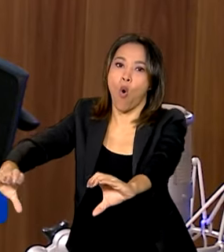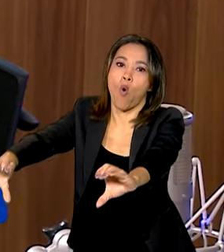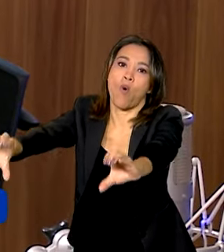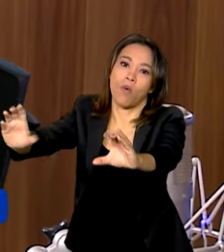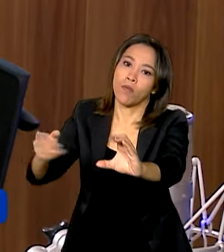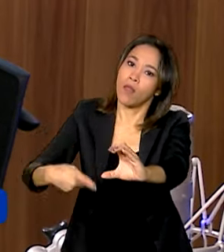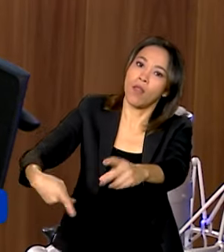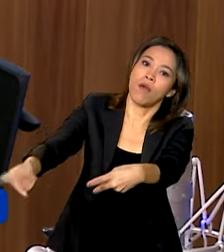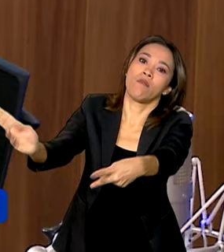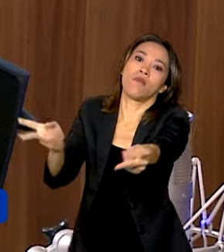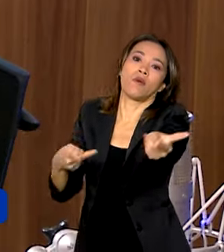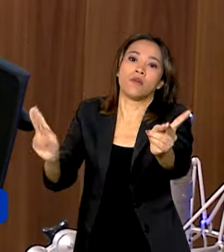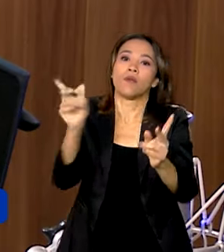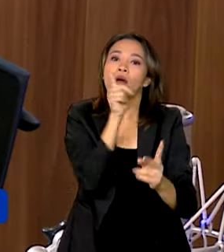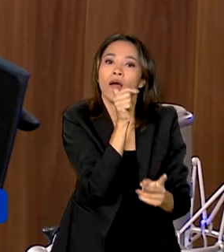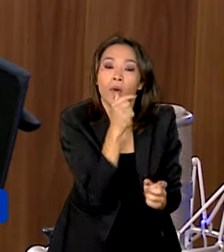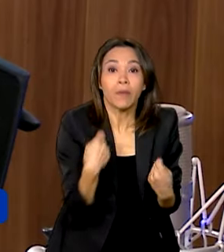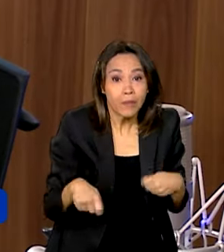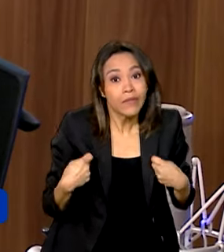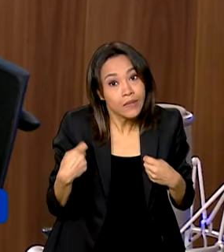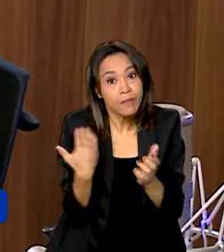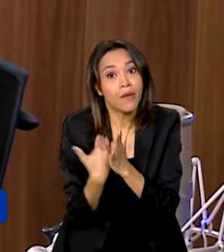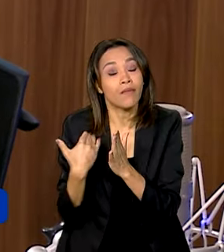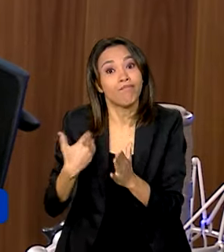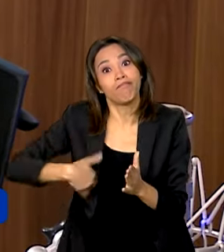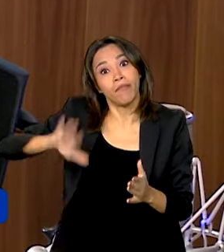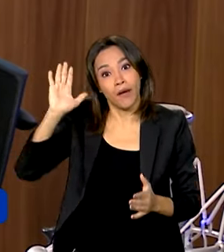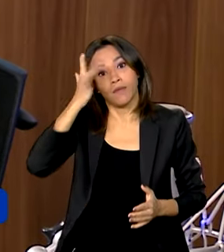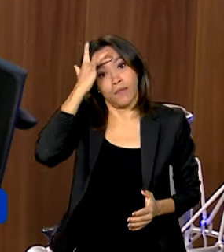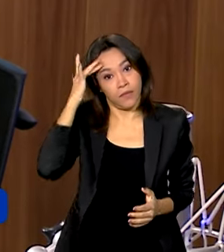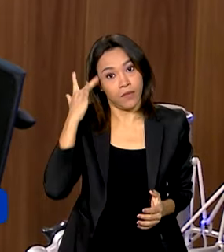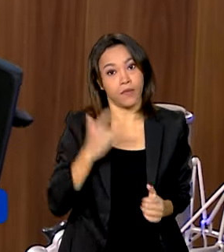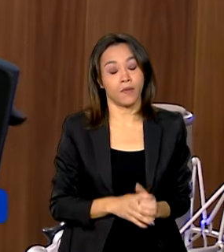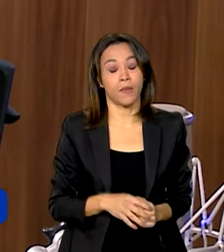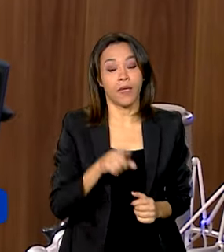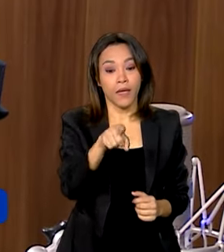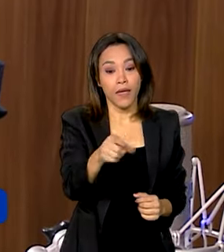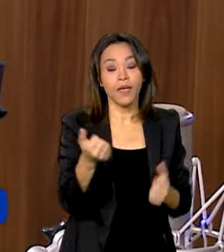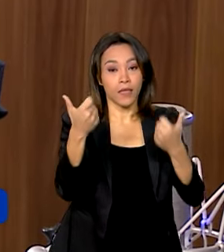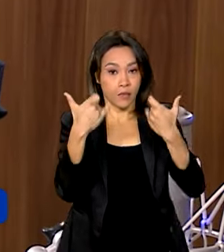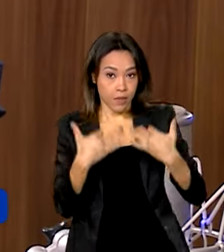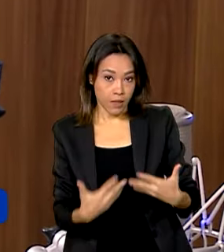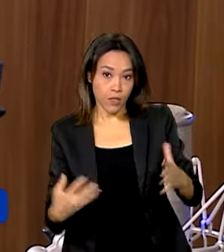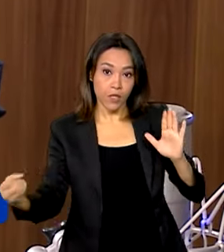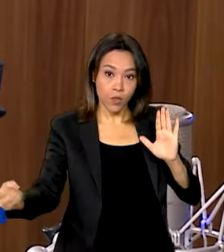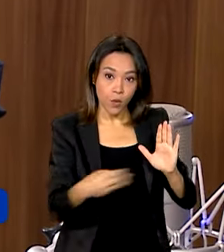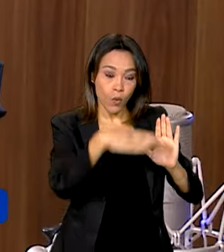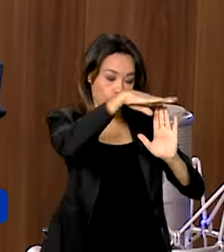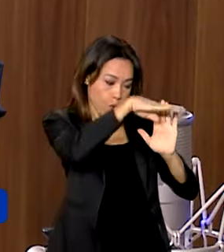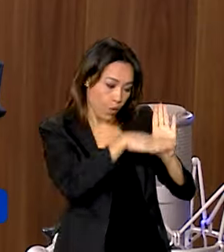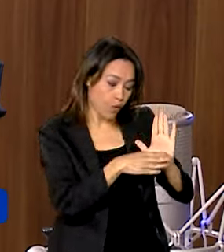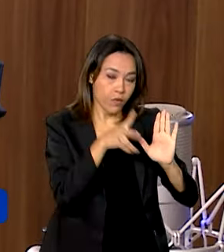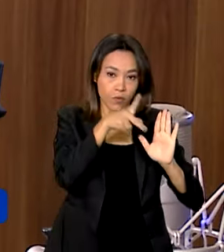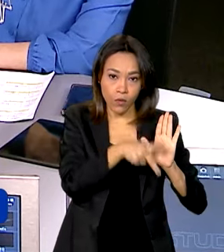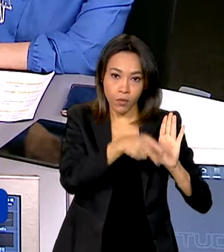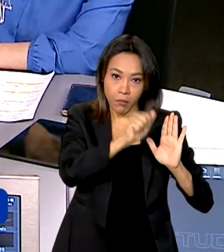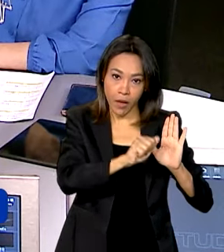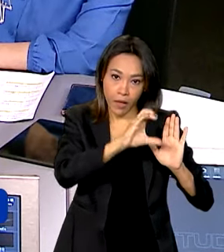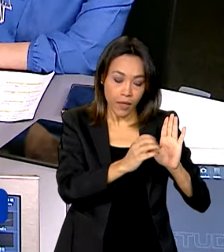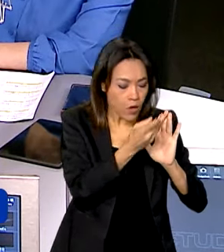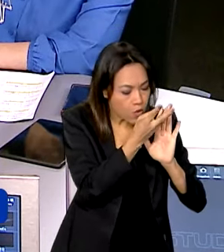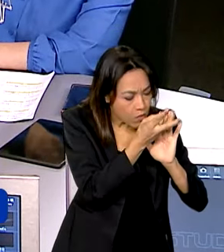pessoas nós temos no Novo Pack e eh Lielson 62 Empreendimentos